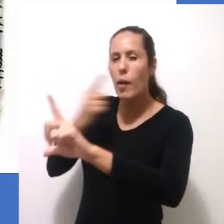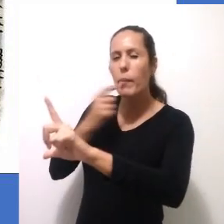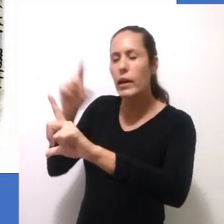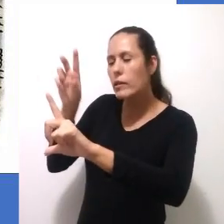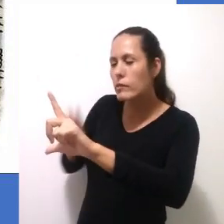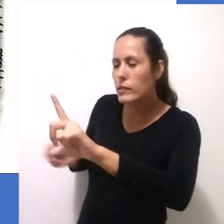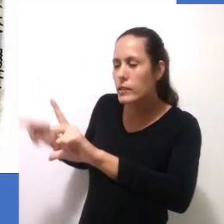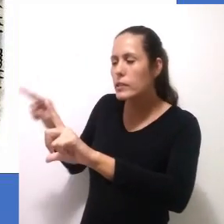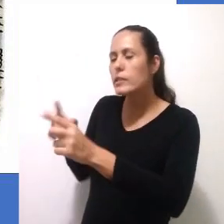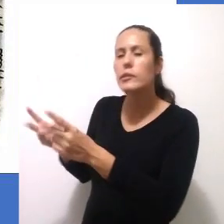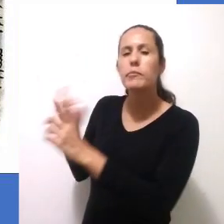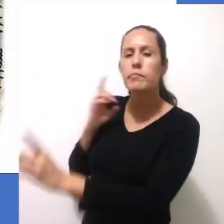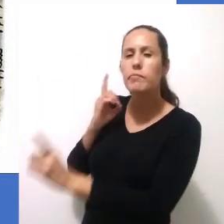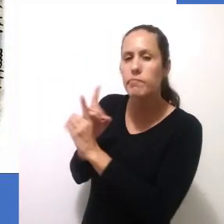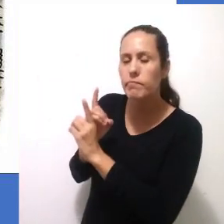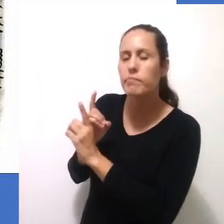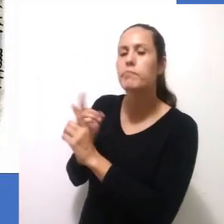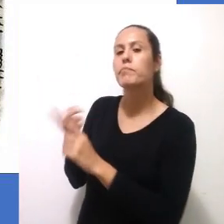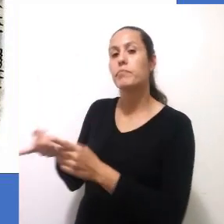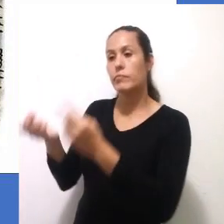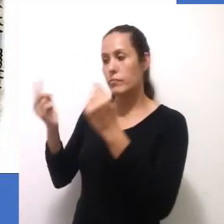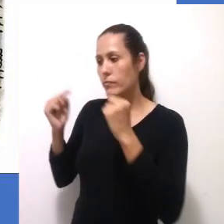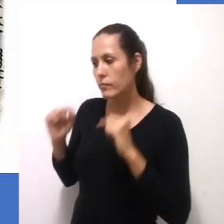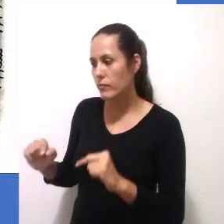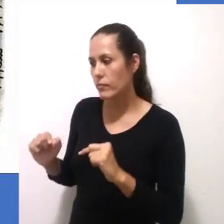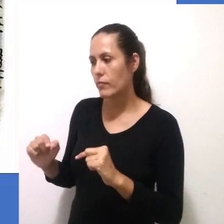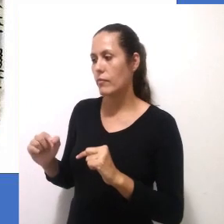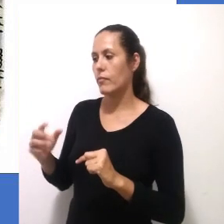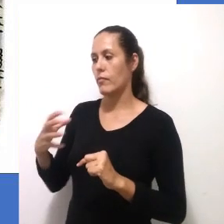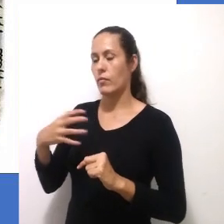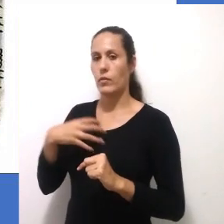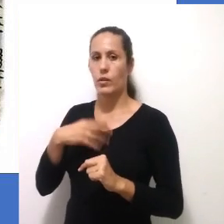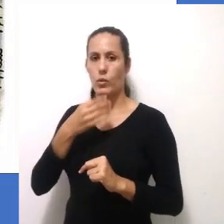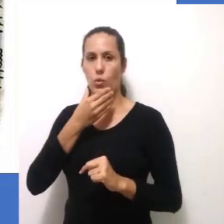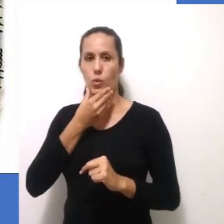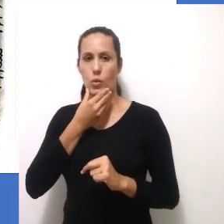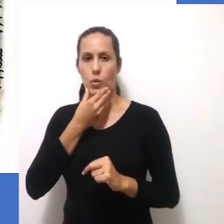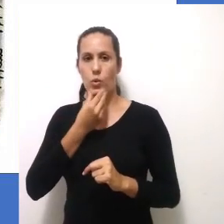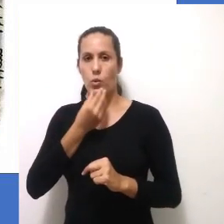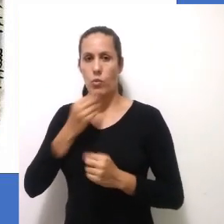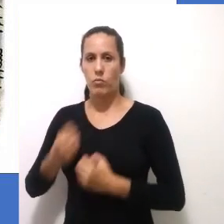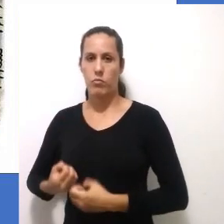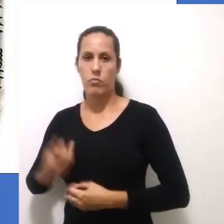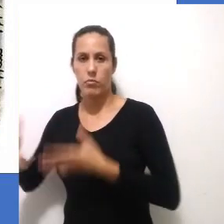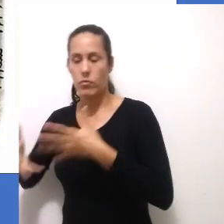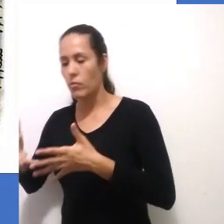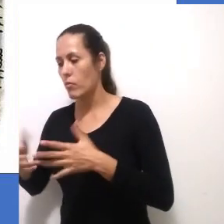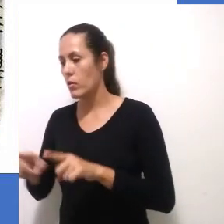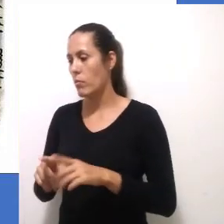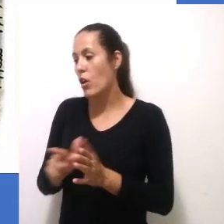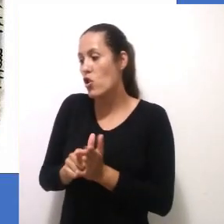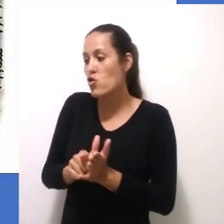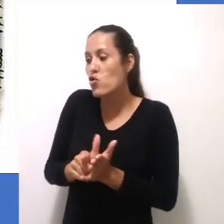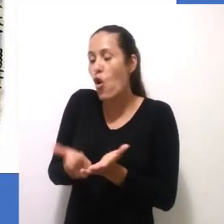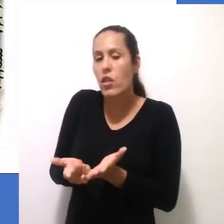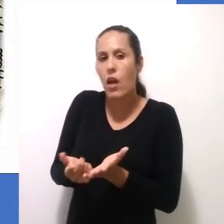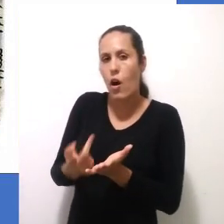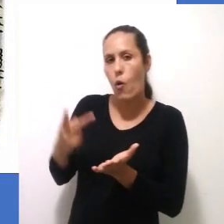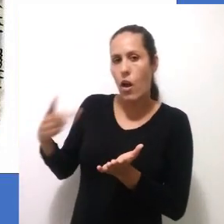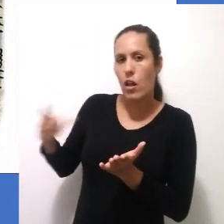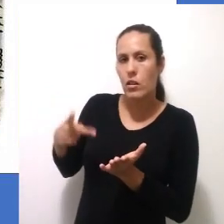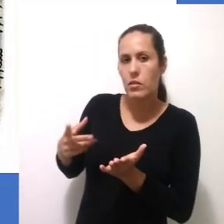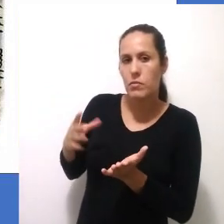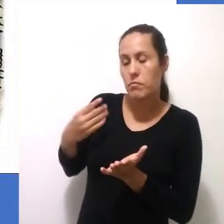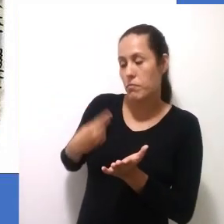palavras que vocês conhecem. Depois, a fala do super-homem e depois o jornal que ele está